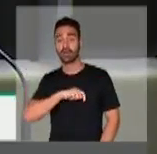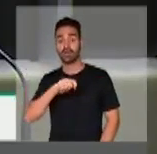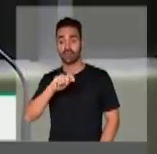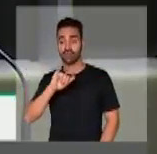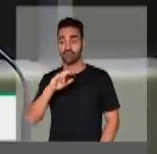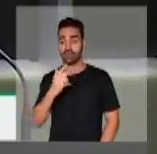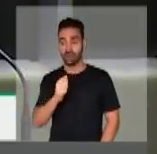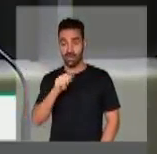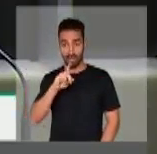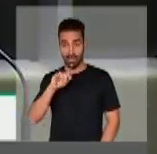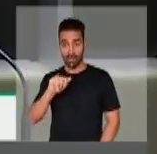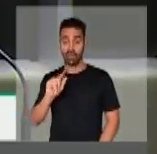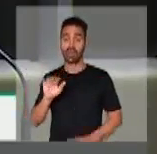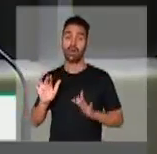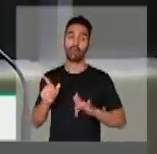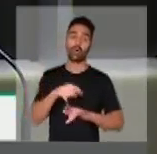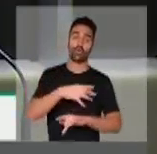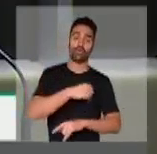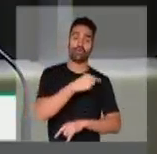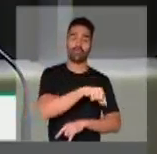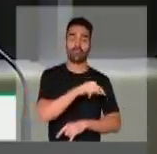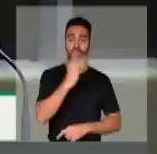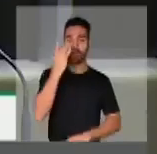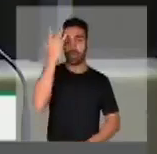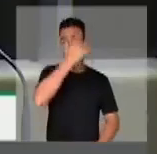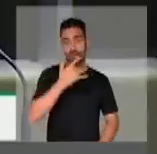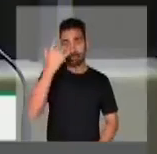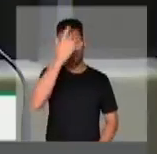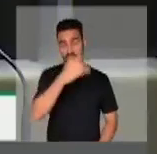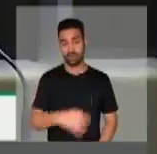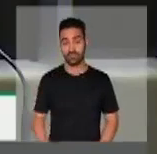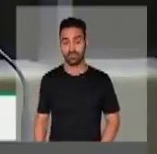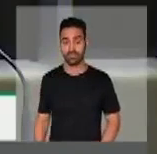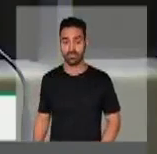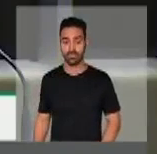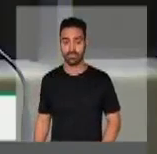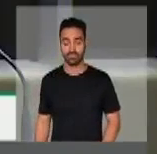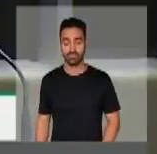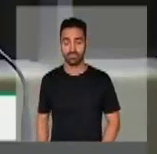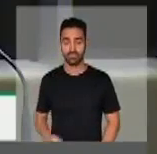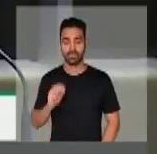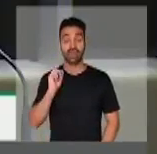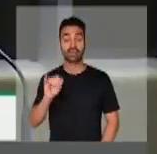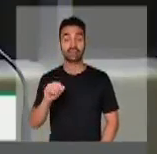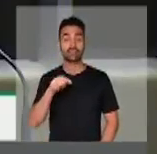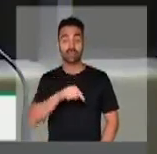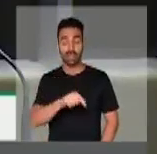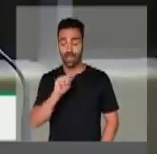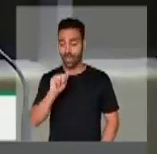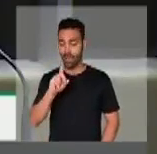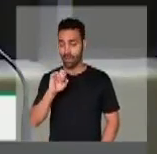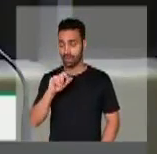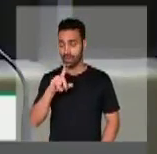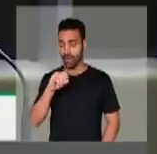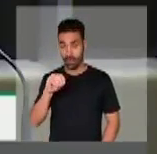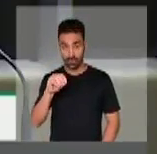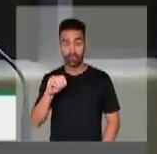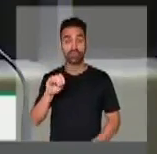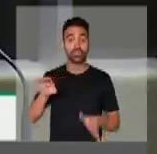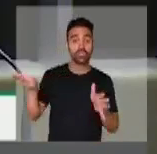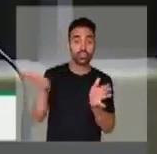Adélio namorava um filho de Fernando Haddad? Se Se Adélio tivesse